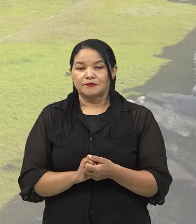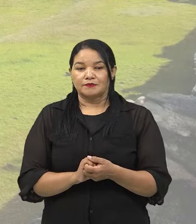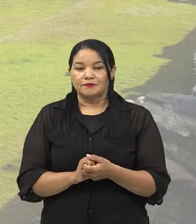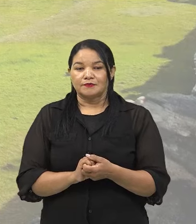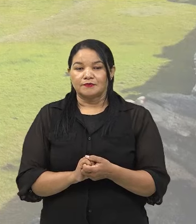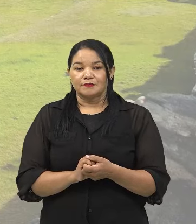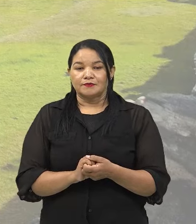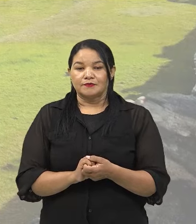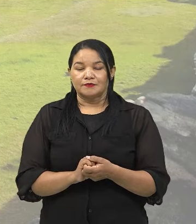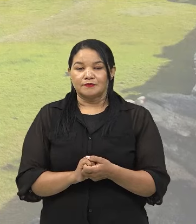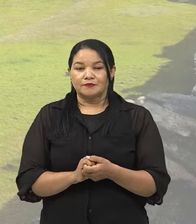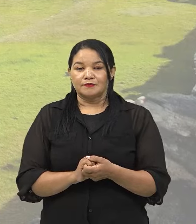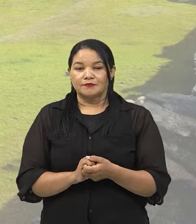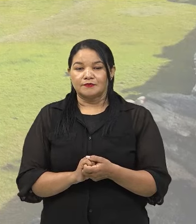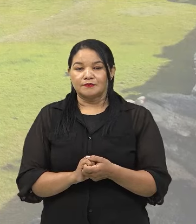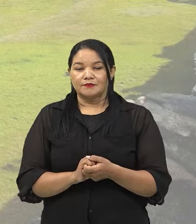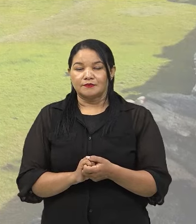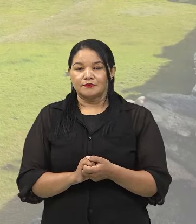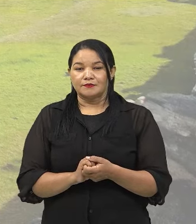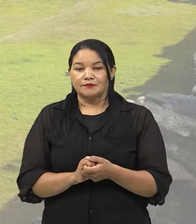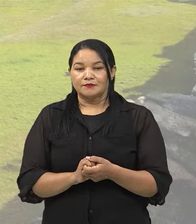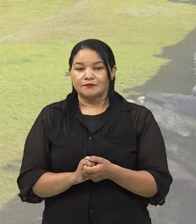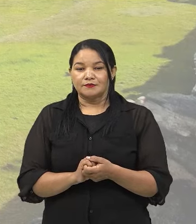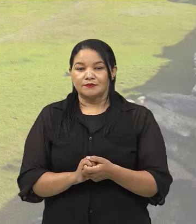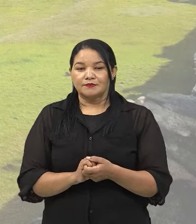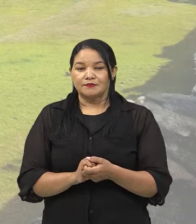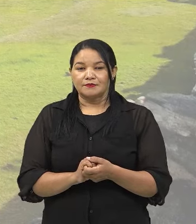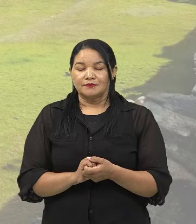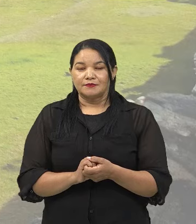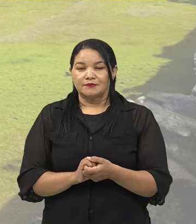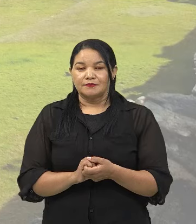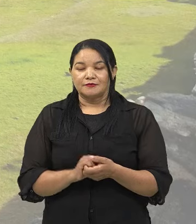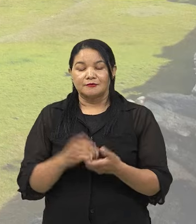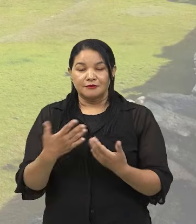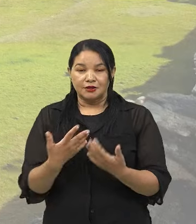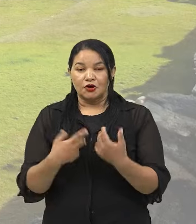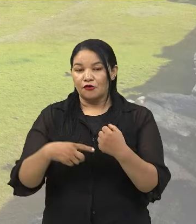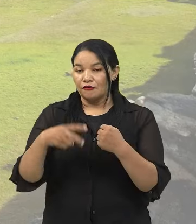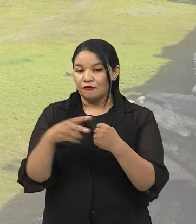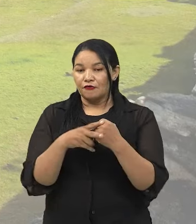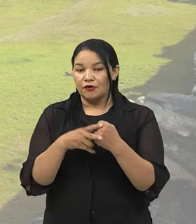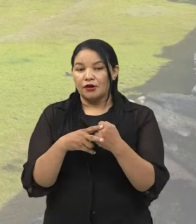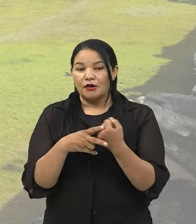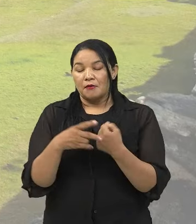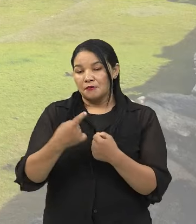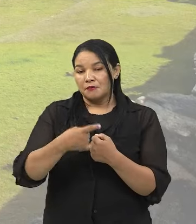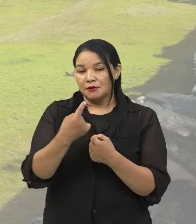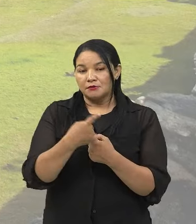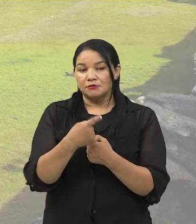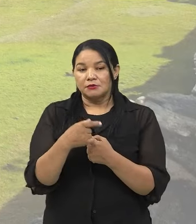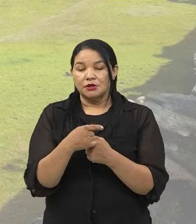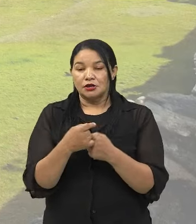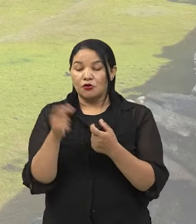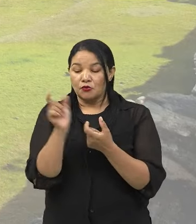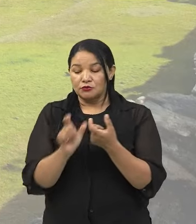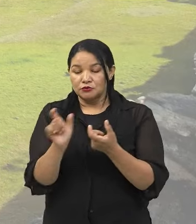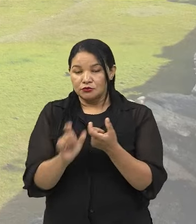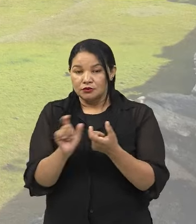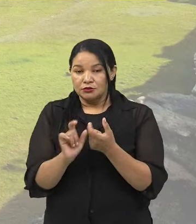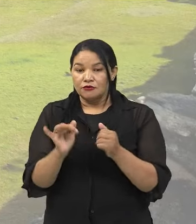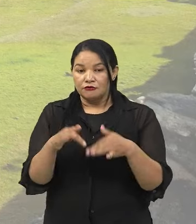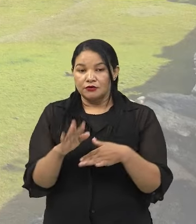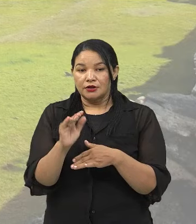chegar, chegado, andar, andado. Então, verbos de primeira conjugação terminados em AR